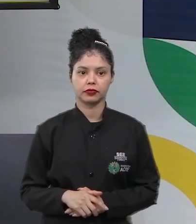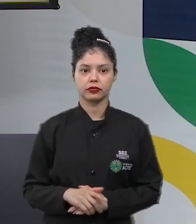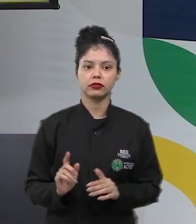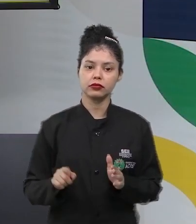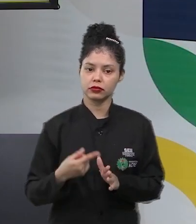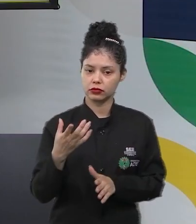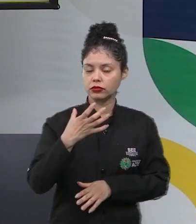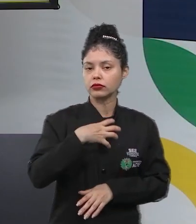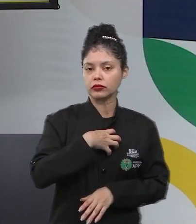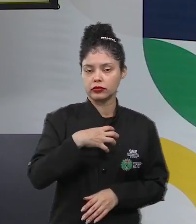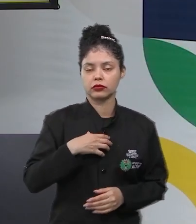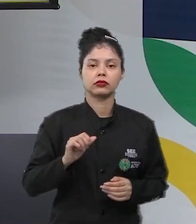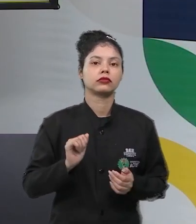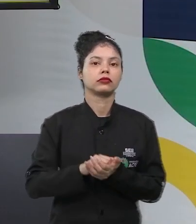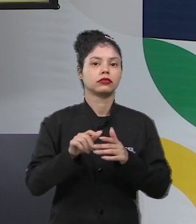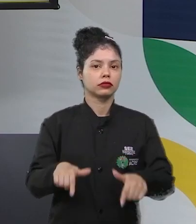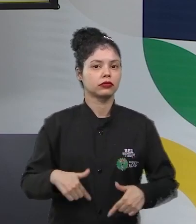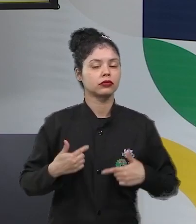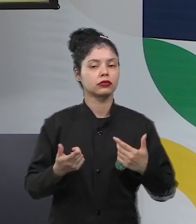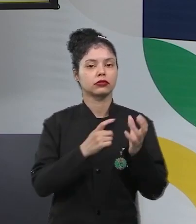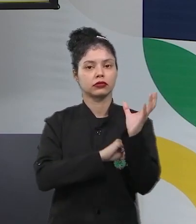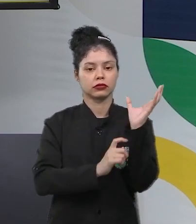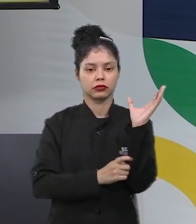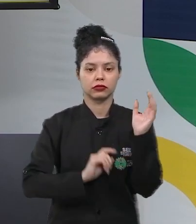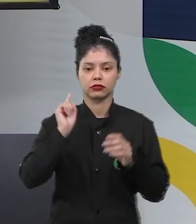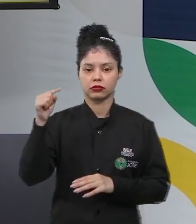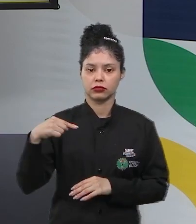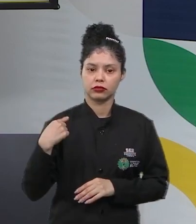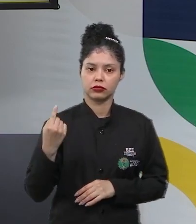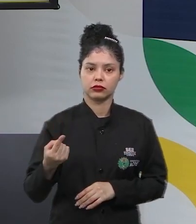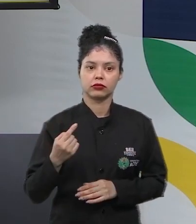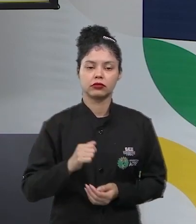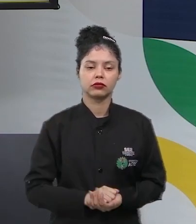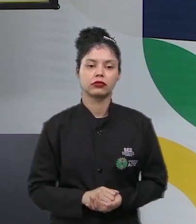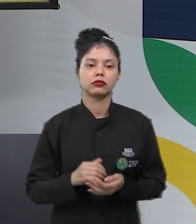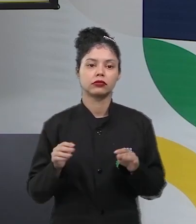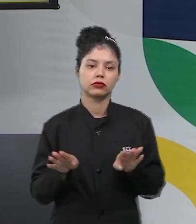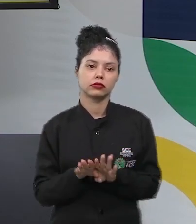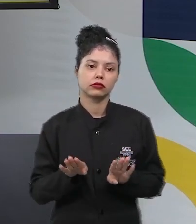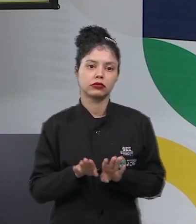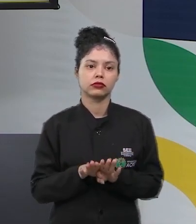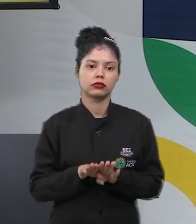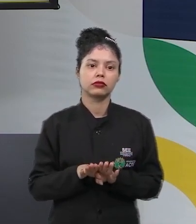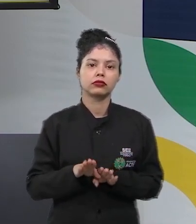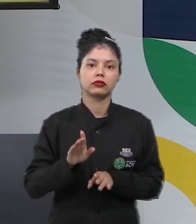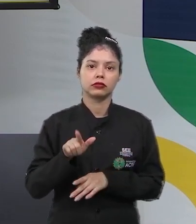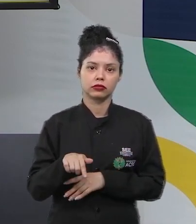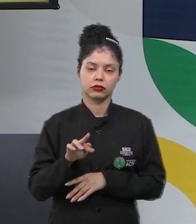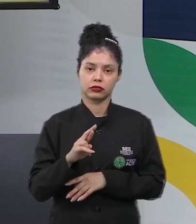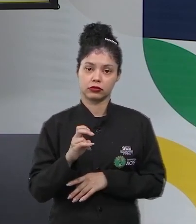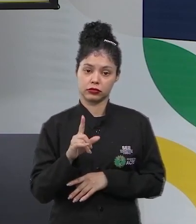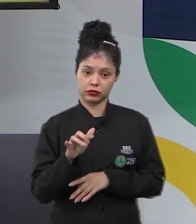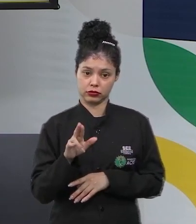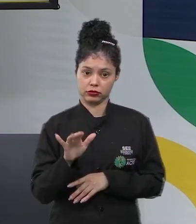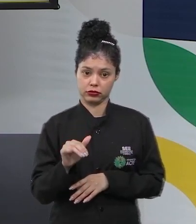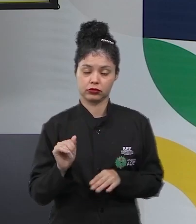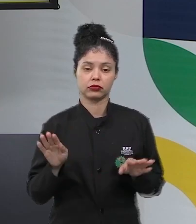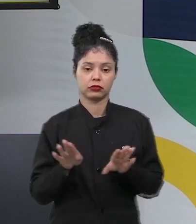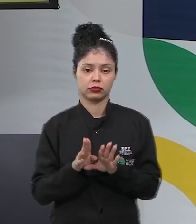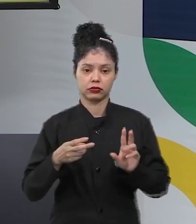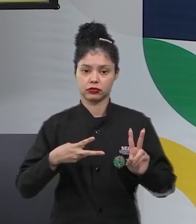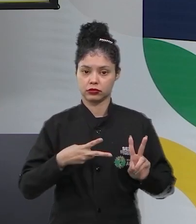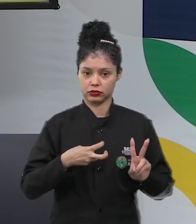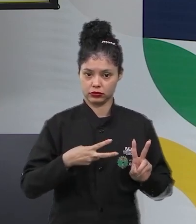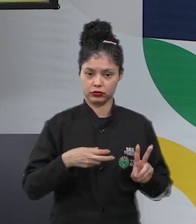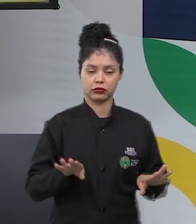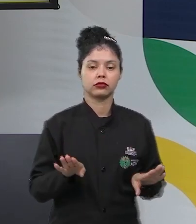nós tivemos a luta dos seringueiros, mas posteriormente também os quilombolas e os índios